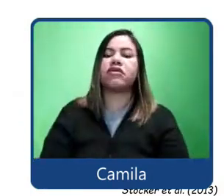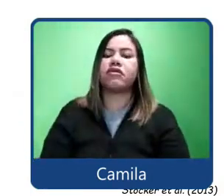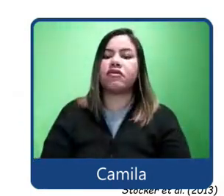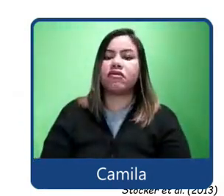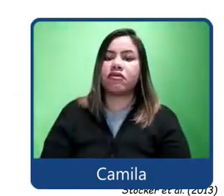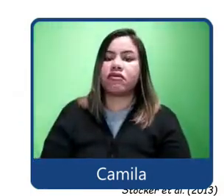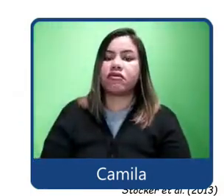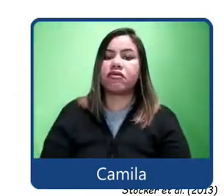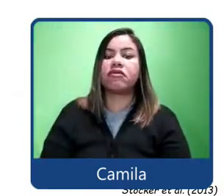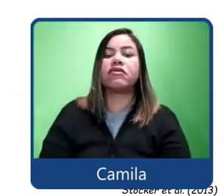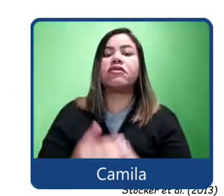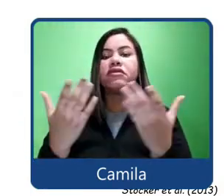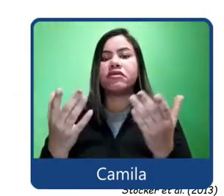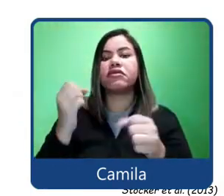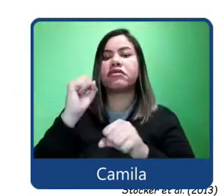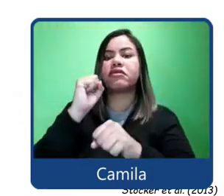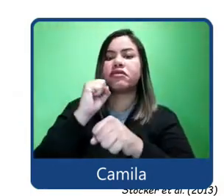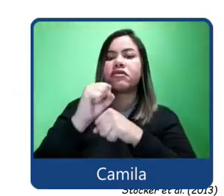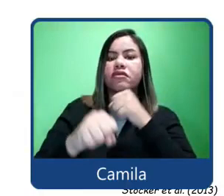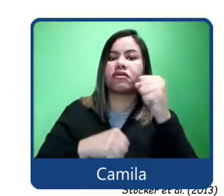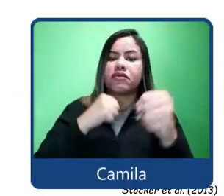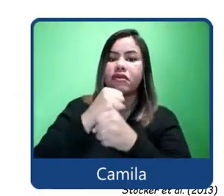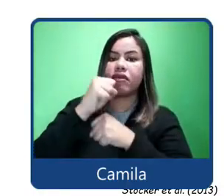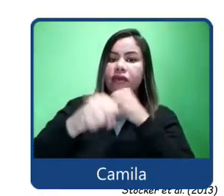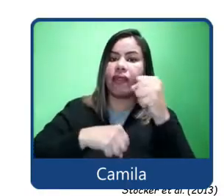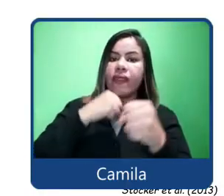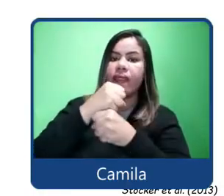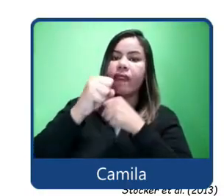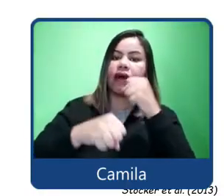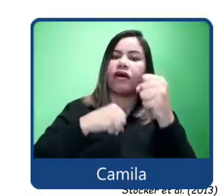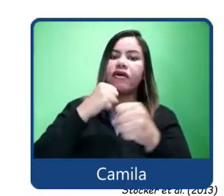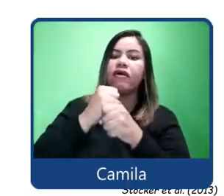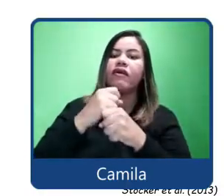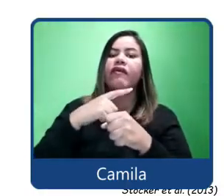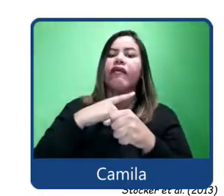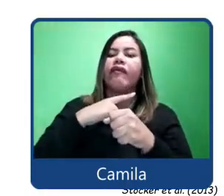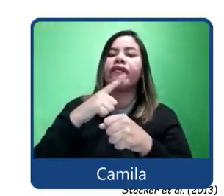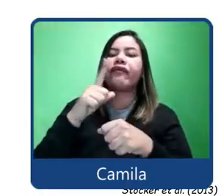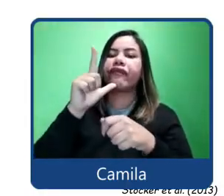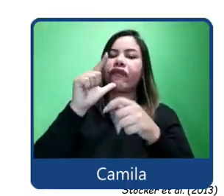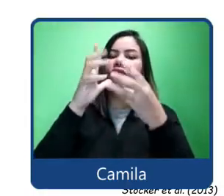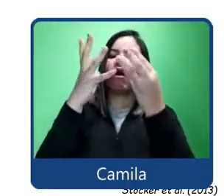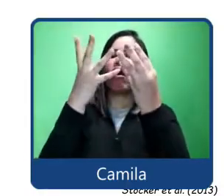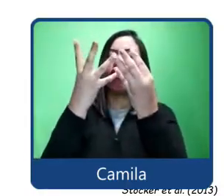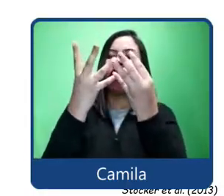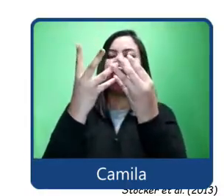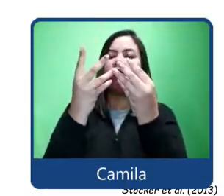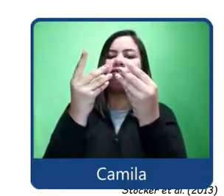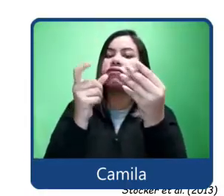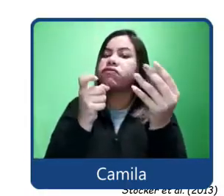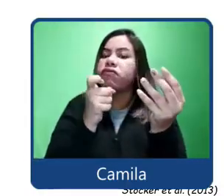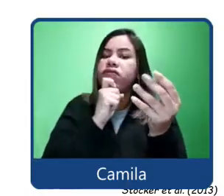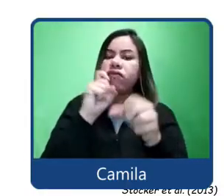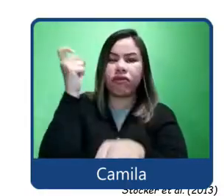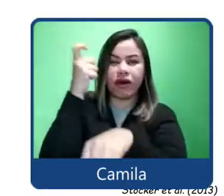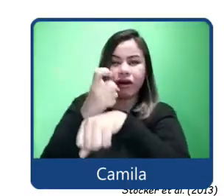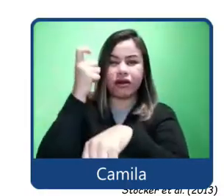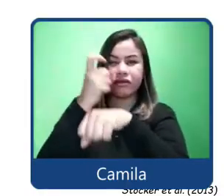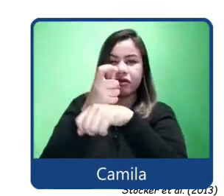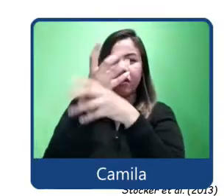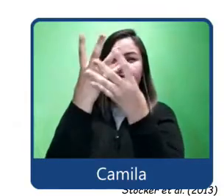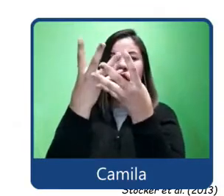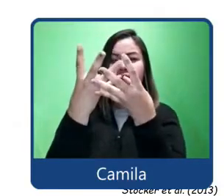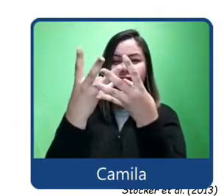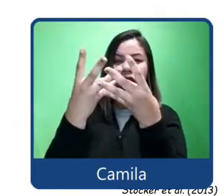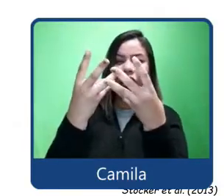décadas, nós temos um marcante derretimento, perda de gelo na Groenlândia, né?